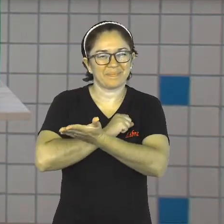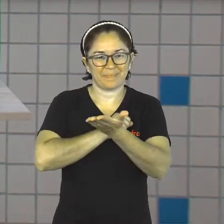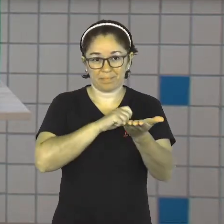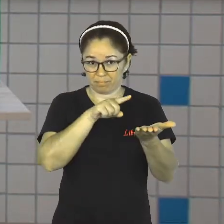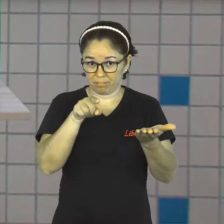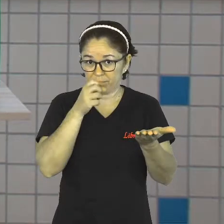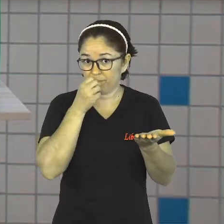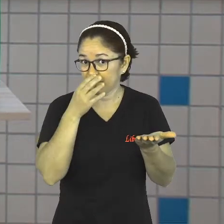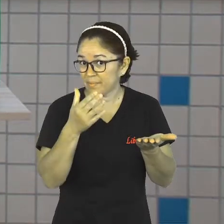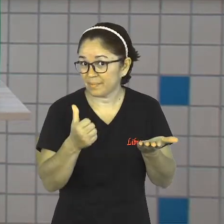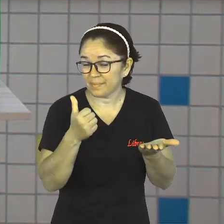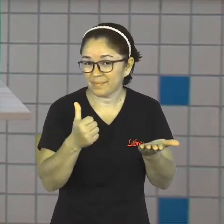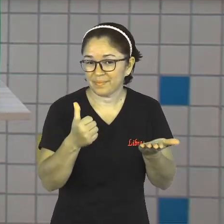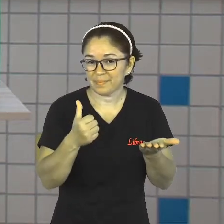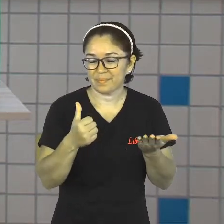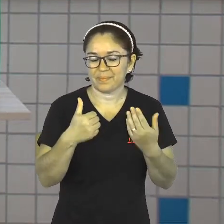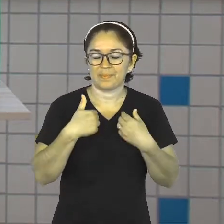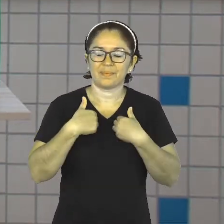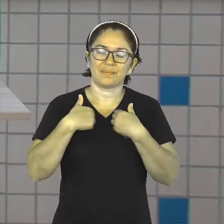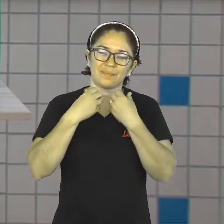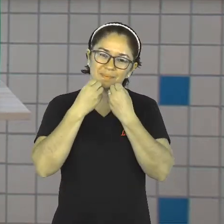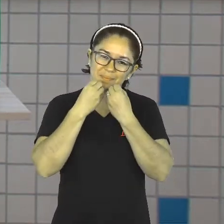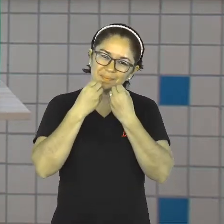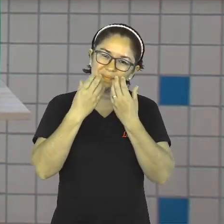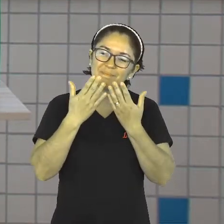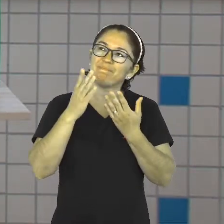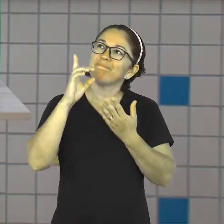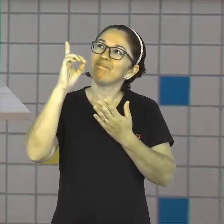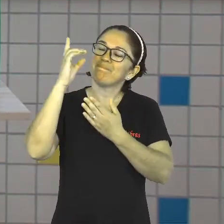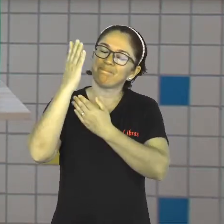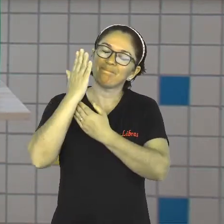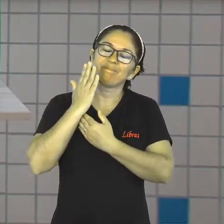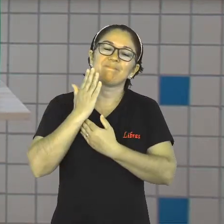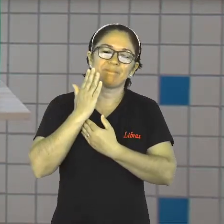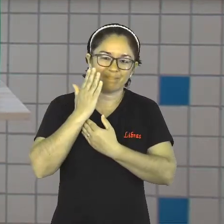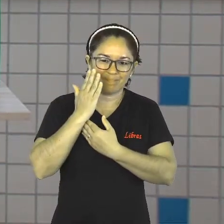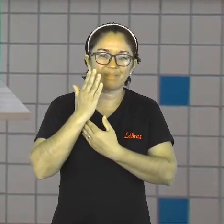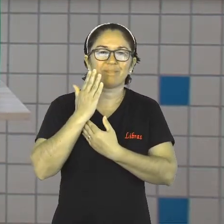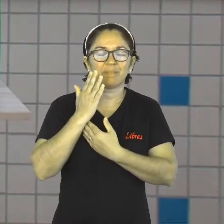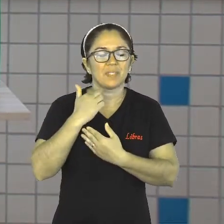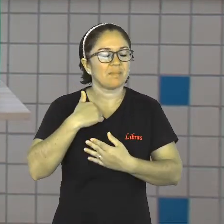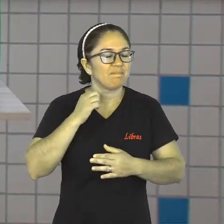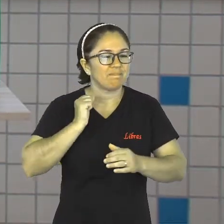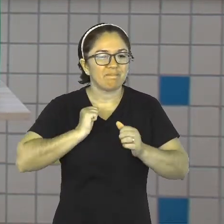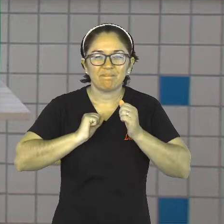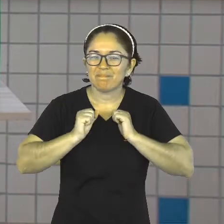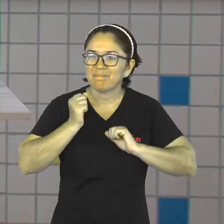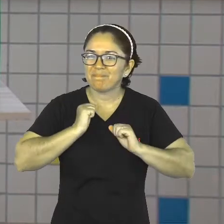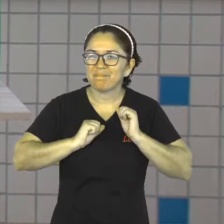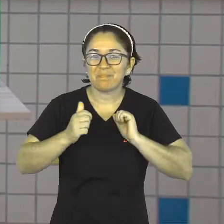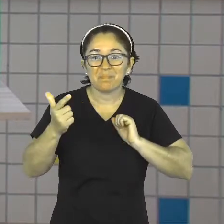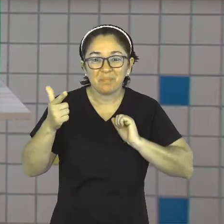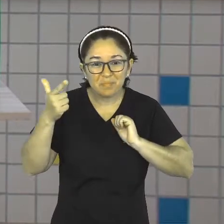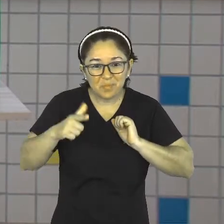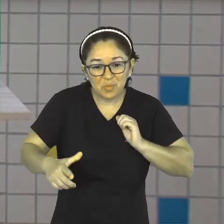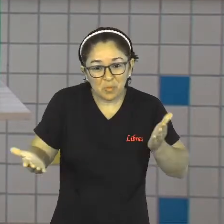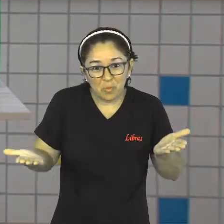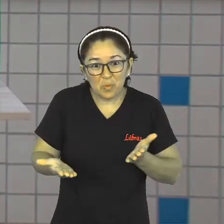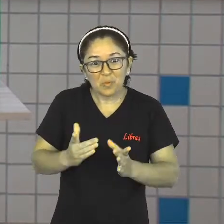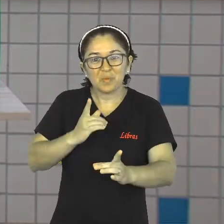vocês estão? Eu estou muito bem, graças a Deus, e já estava ansiosa para esse nosso encontro